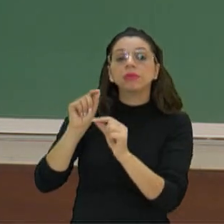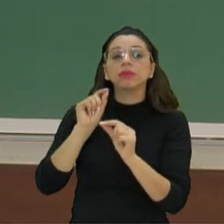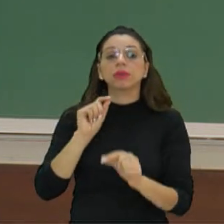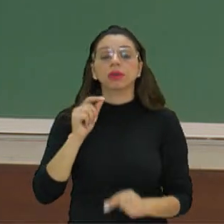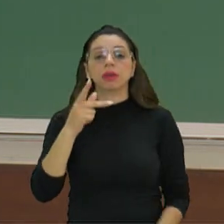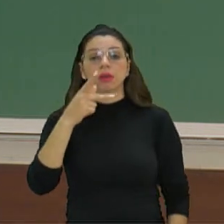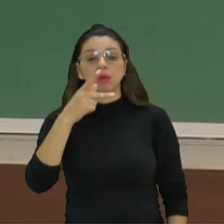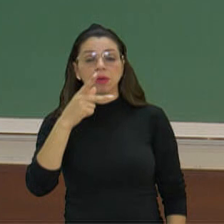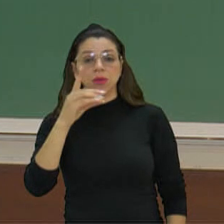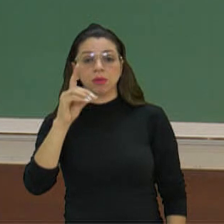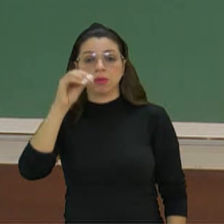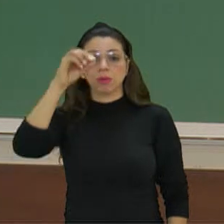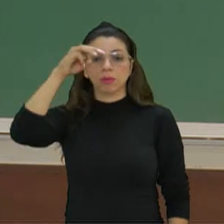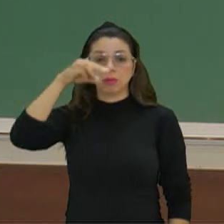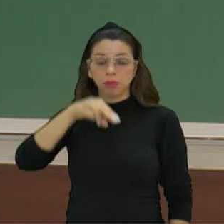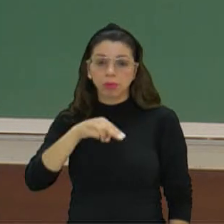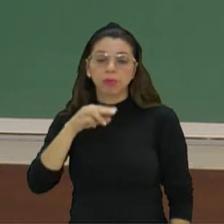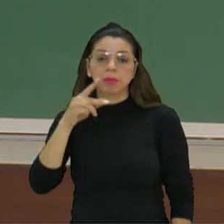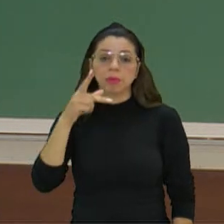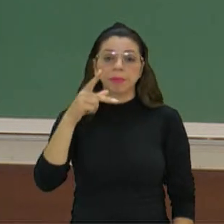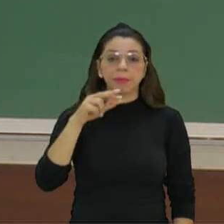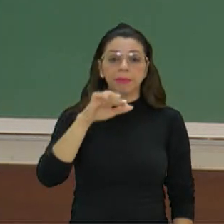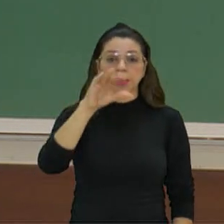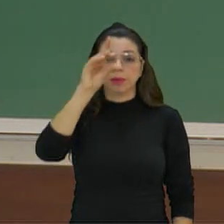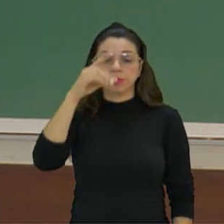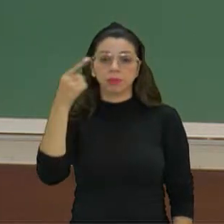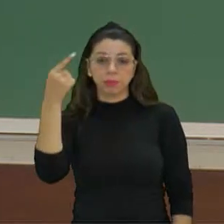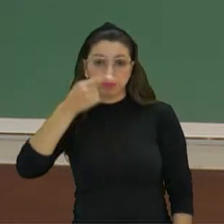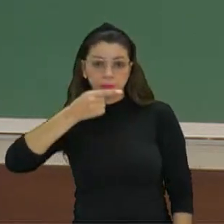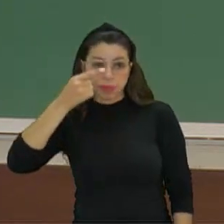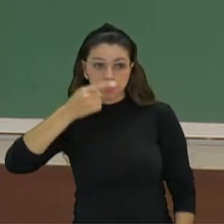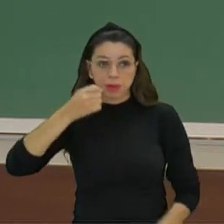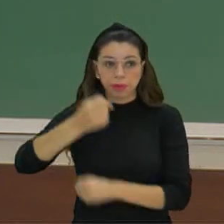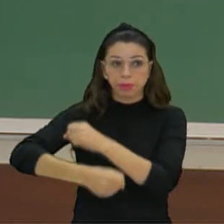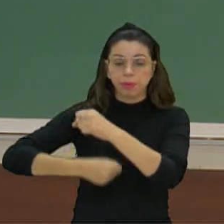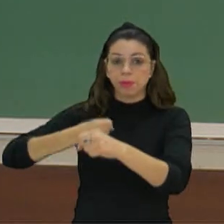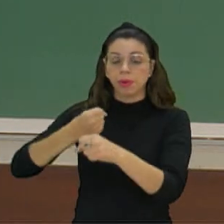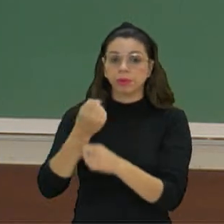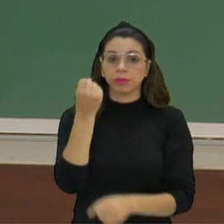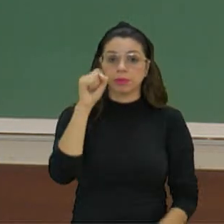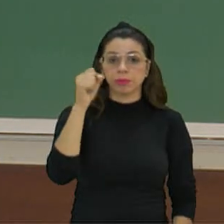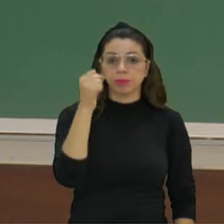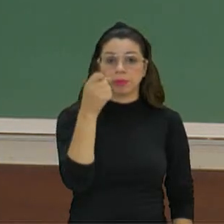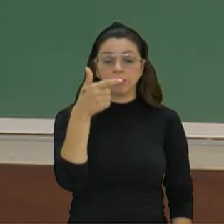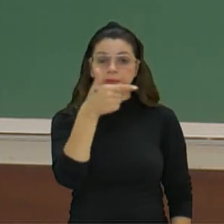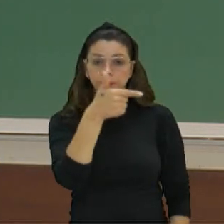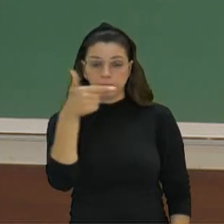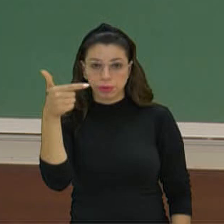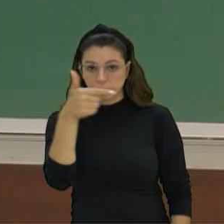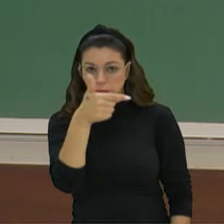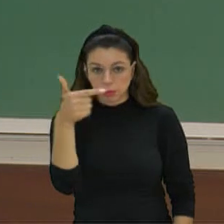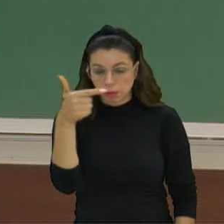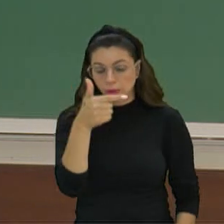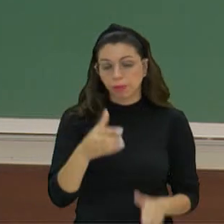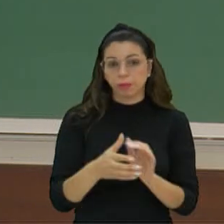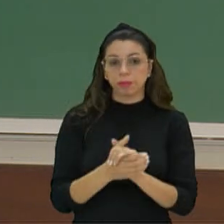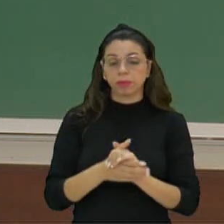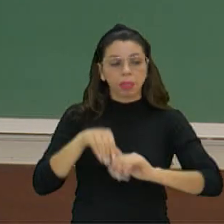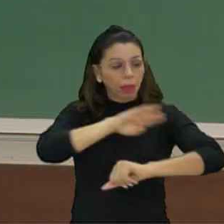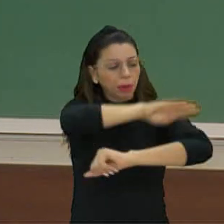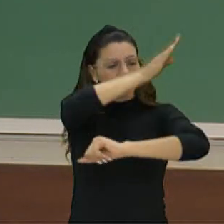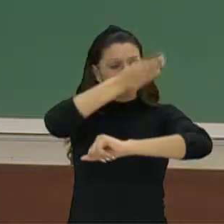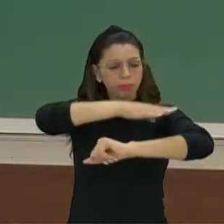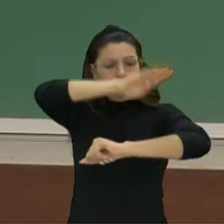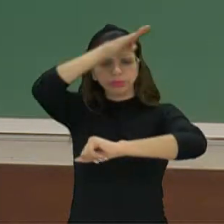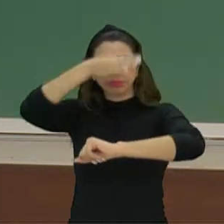no ano de 1822, durante uma travessia das montanhas, que eram bem tortuosas, bem complicadas